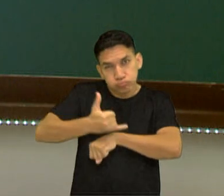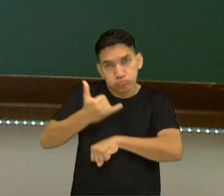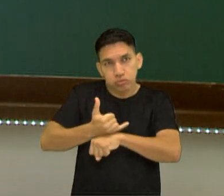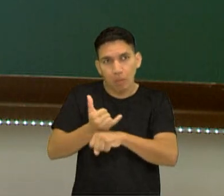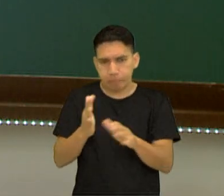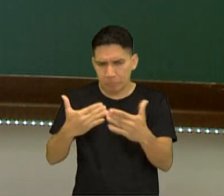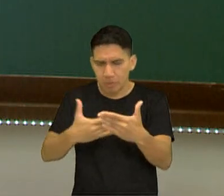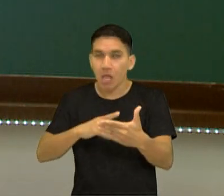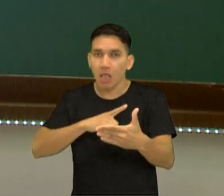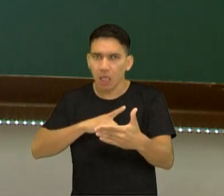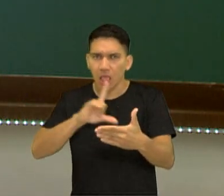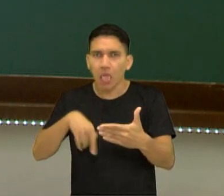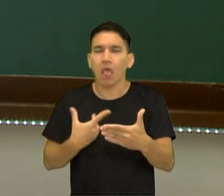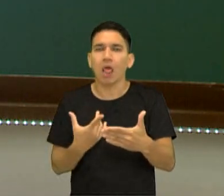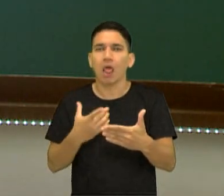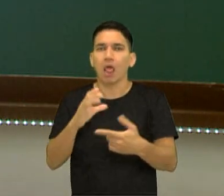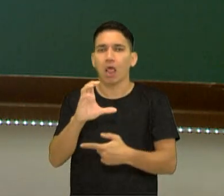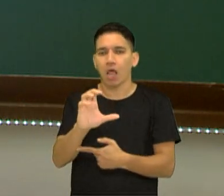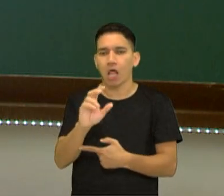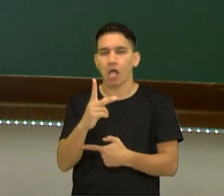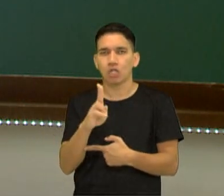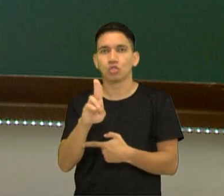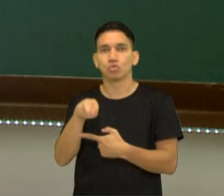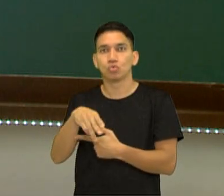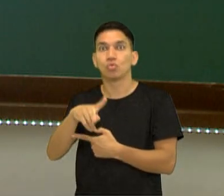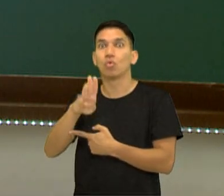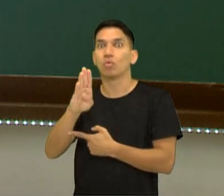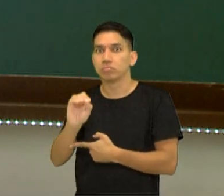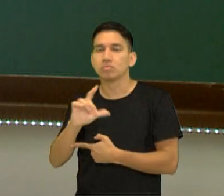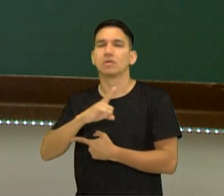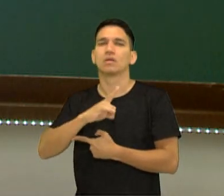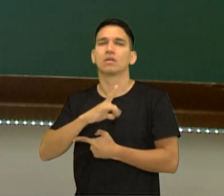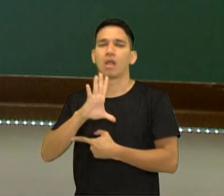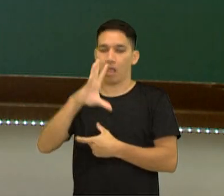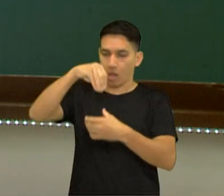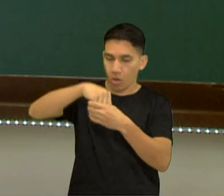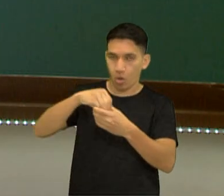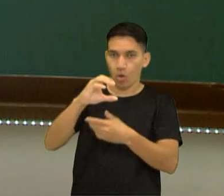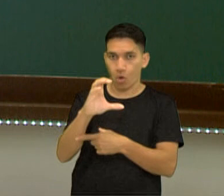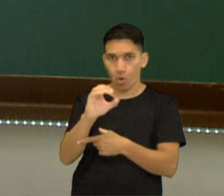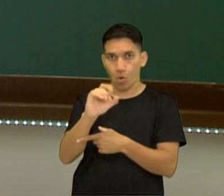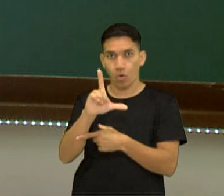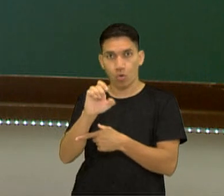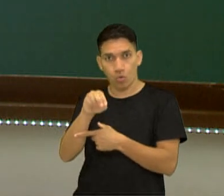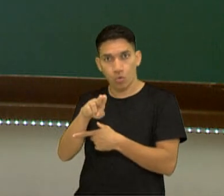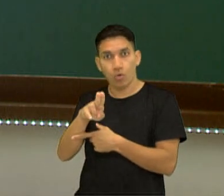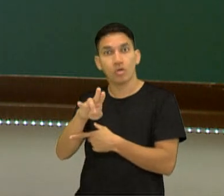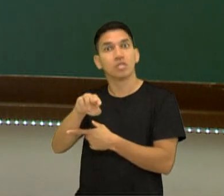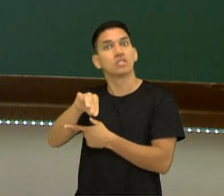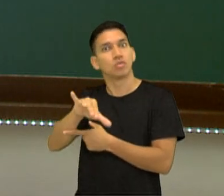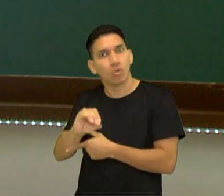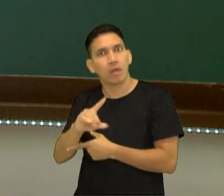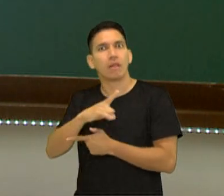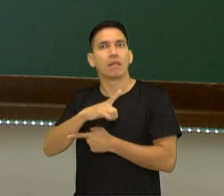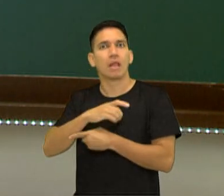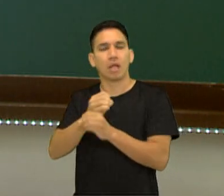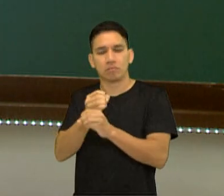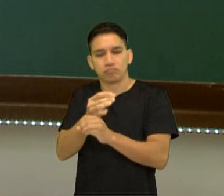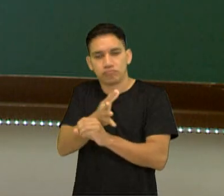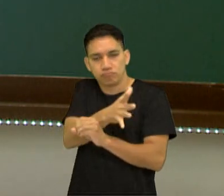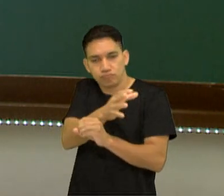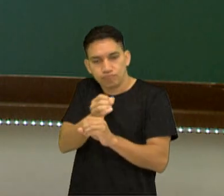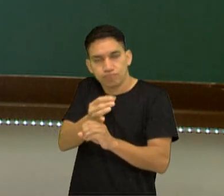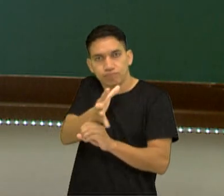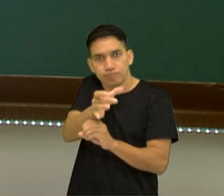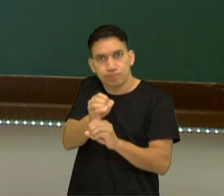de chumbo, ele tem polônio, que é um elemento radioativo, que emite radiação do tipo alfa, que é uma radiação